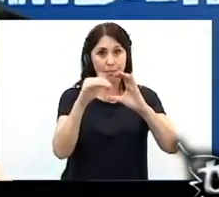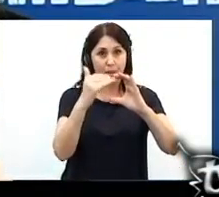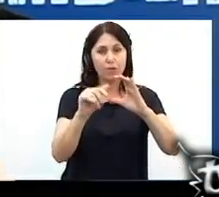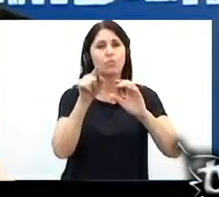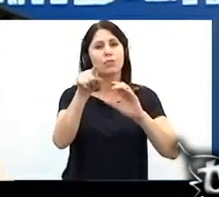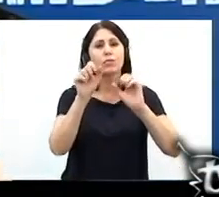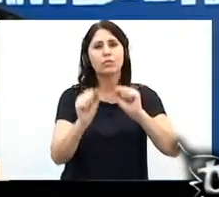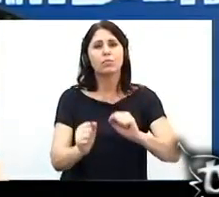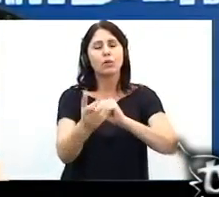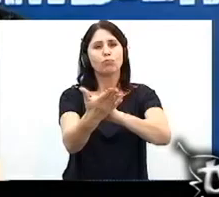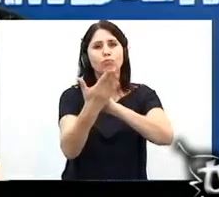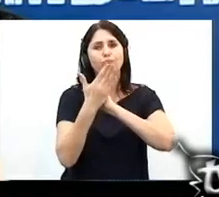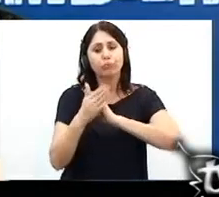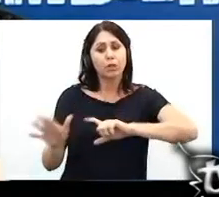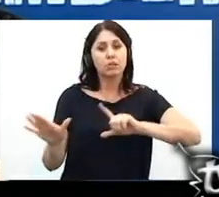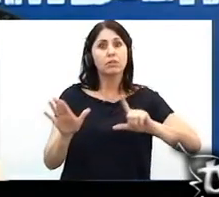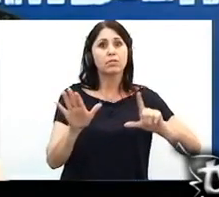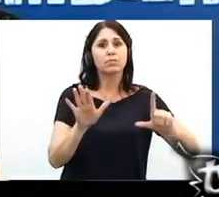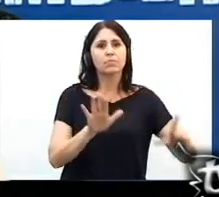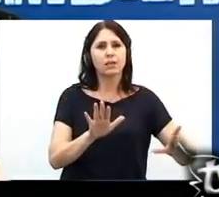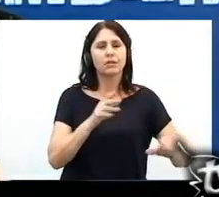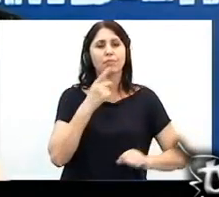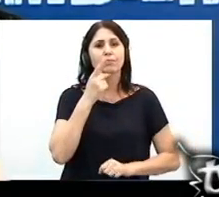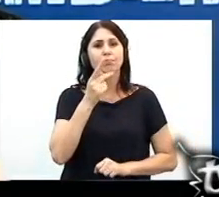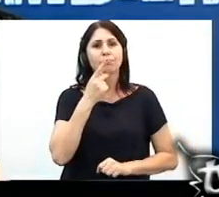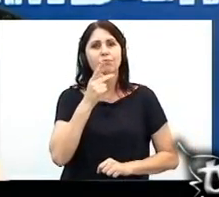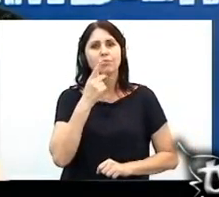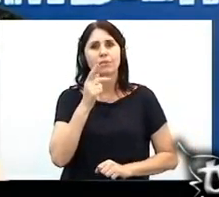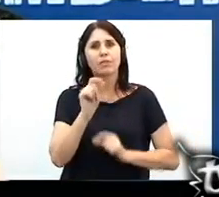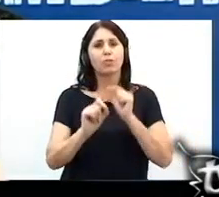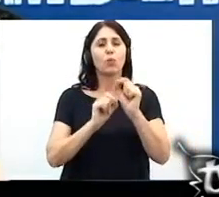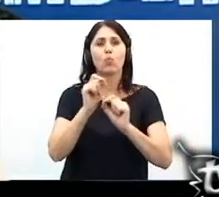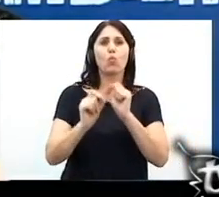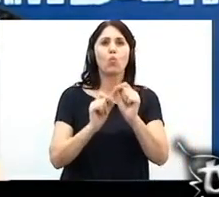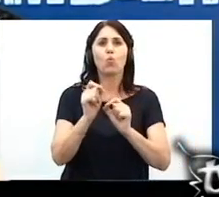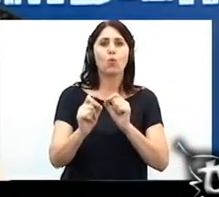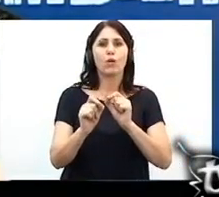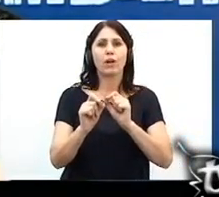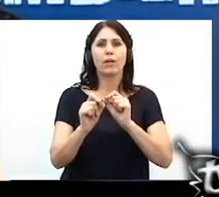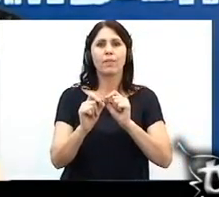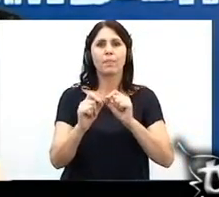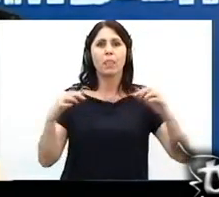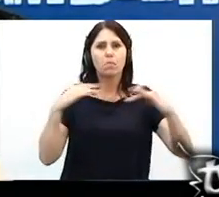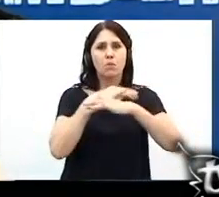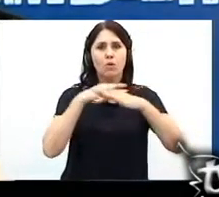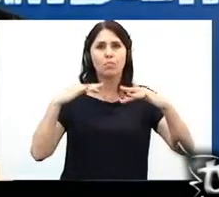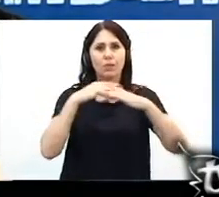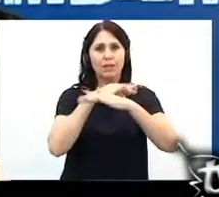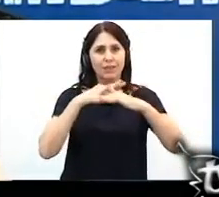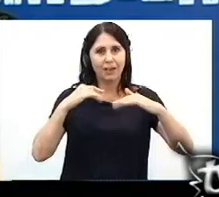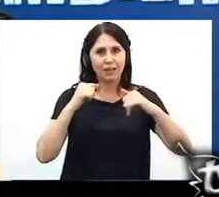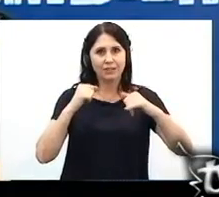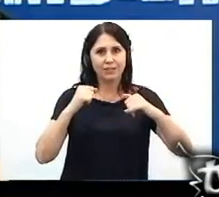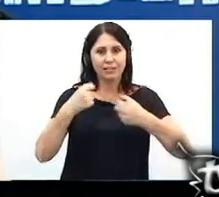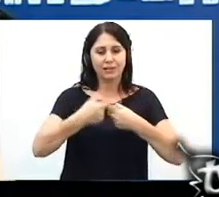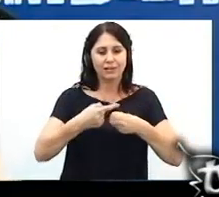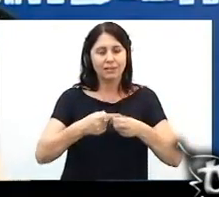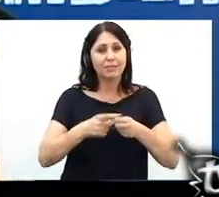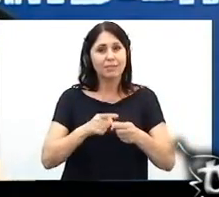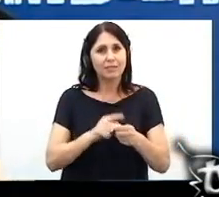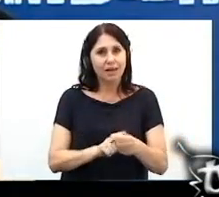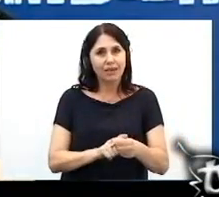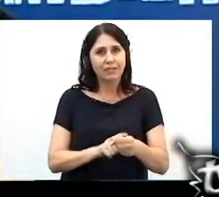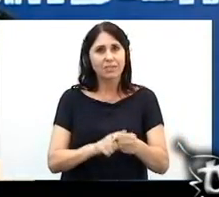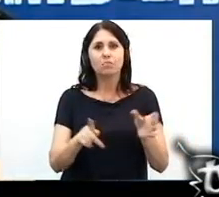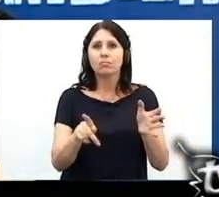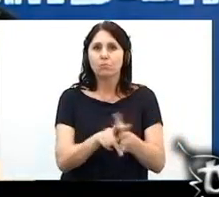casa, vai entender um pouquinho, compreender um pouquinho e também pode contribuir conosco, né? A gente já deixou aí nosso